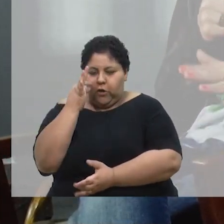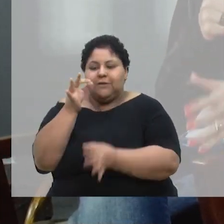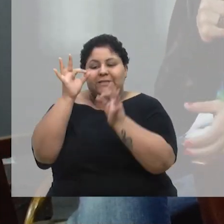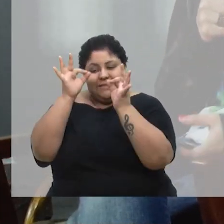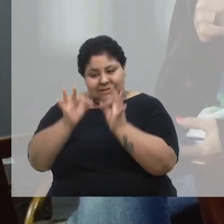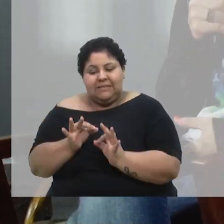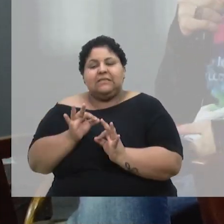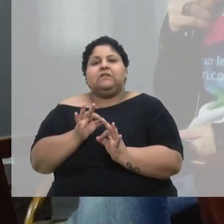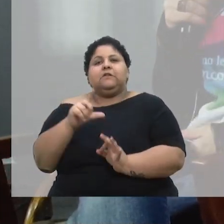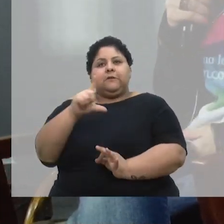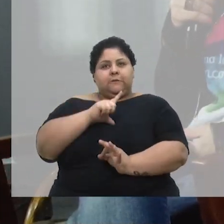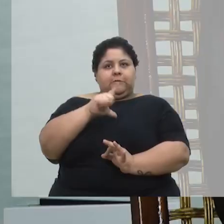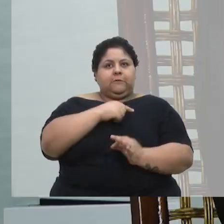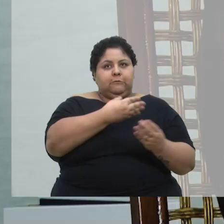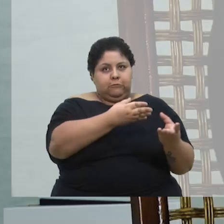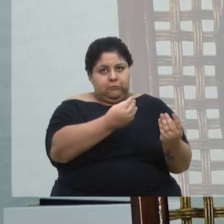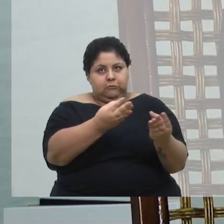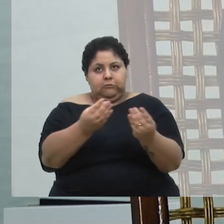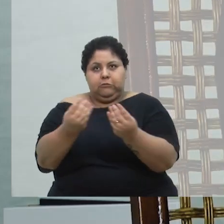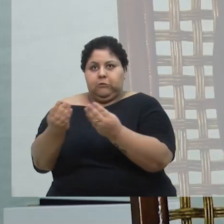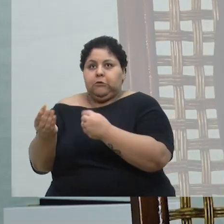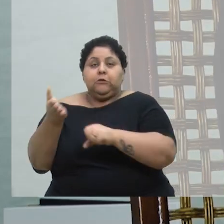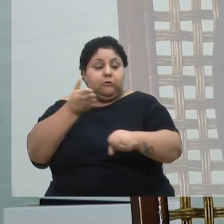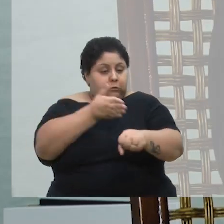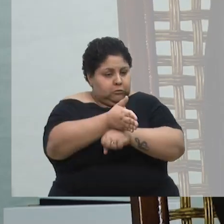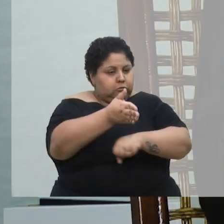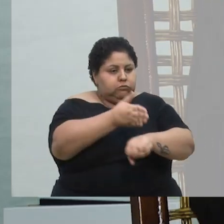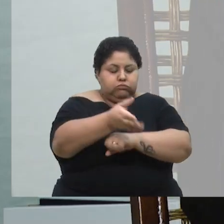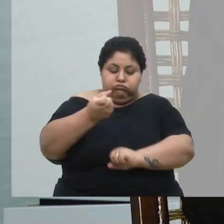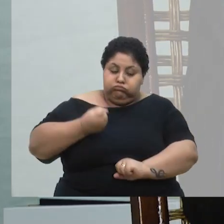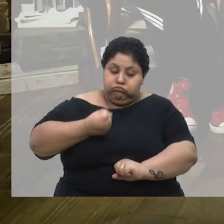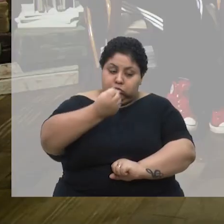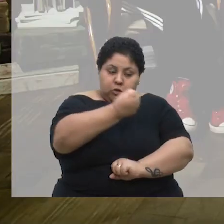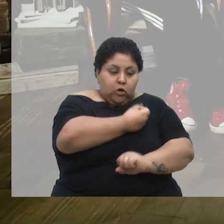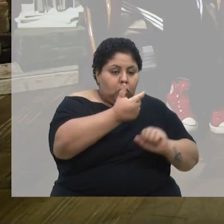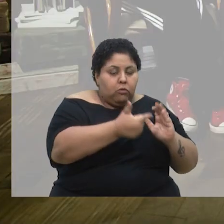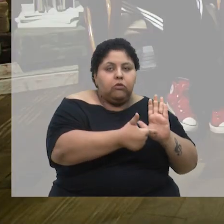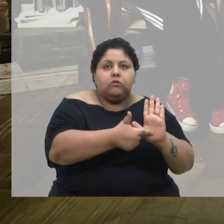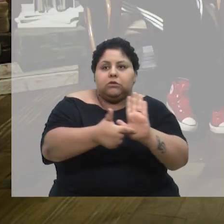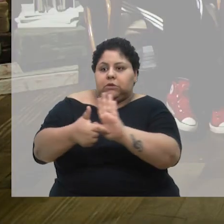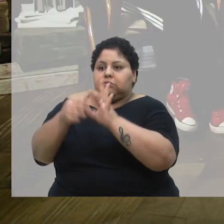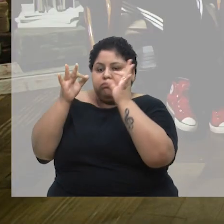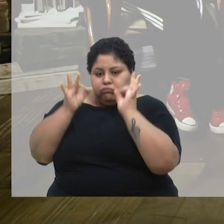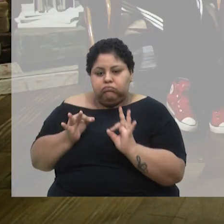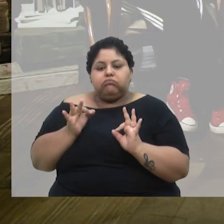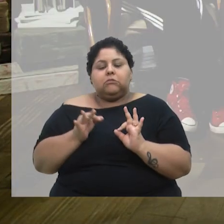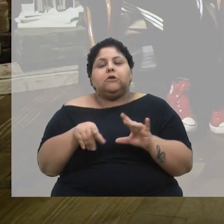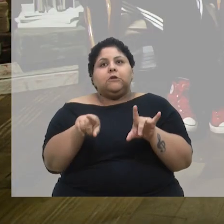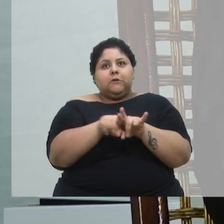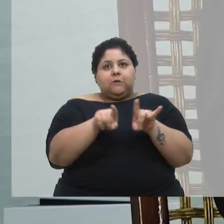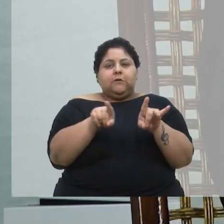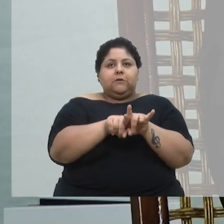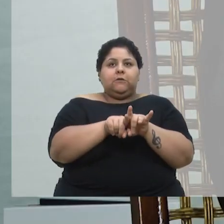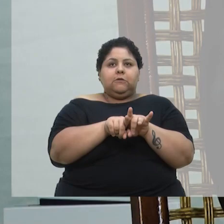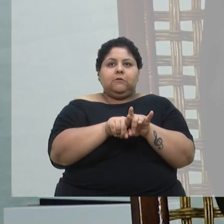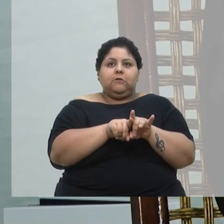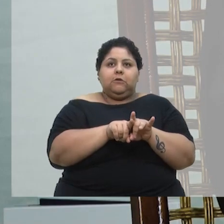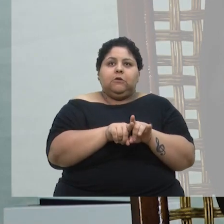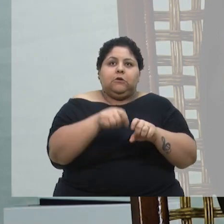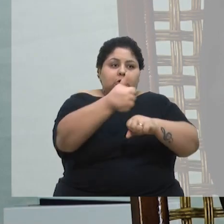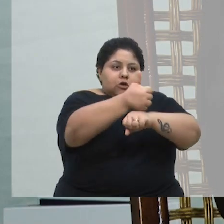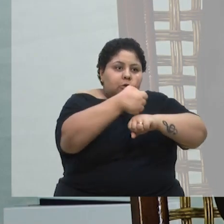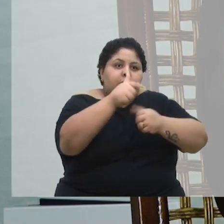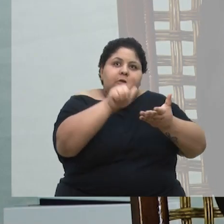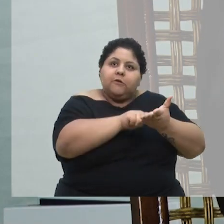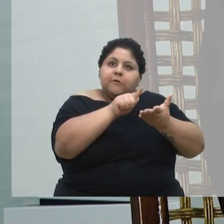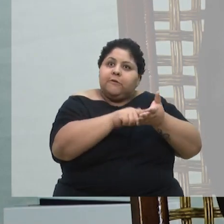E de fato, assim, tá tendo muita adesão, muita participação, os números estão mostrando isso, né? Inclusive deixando os